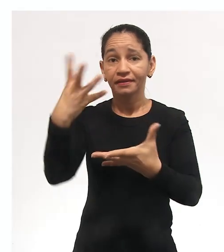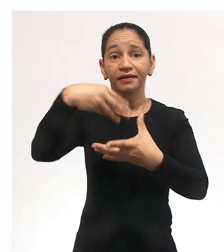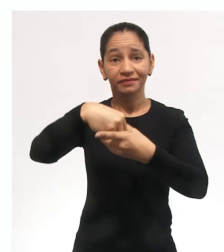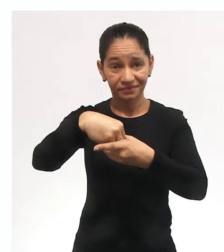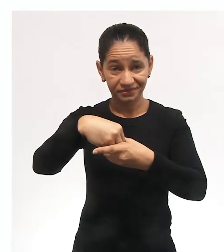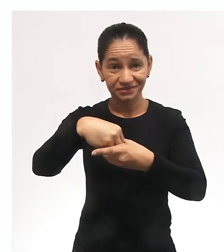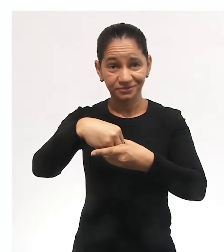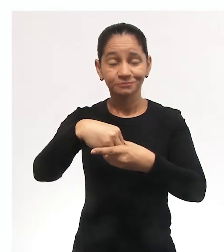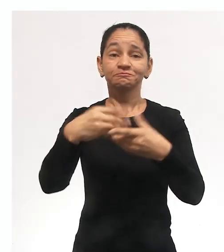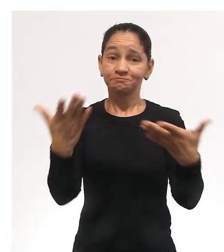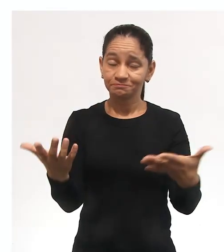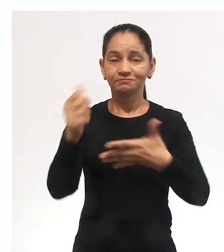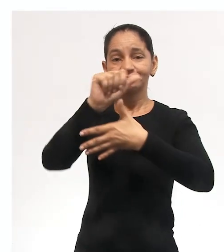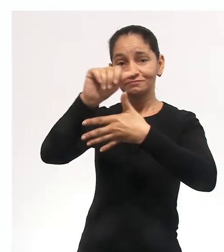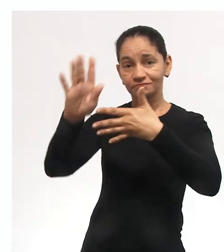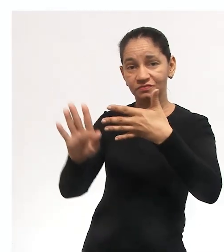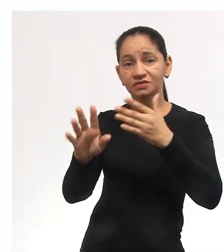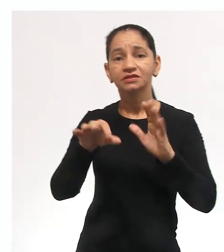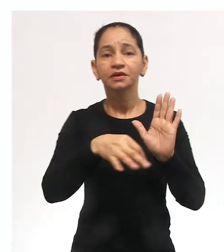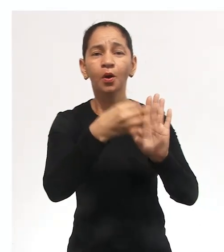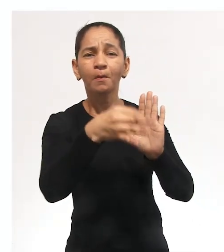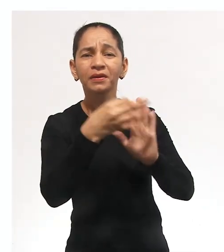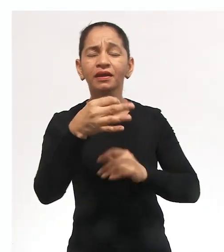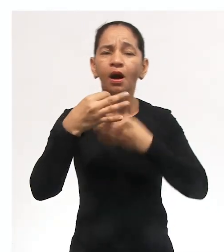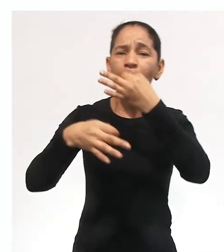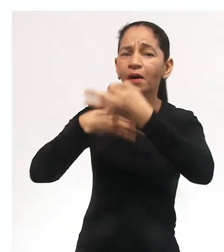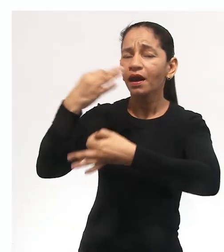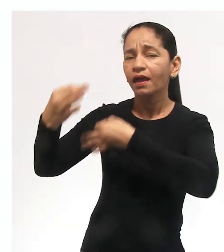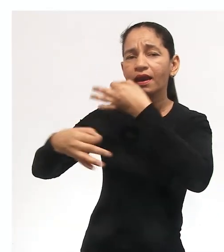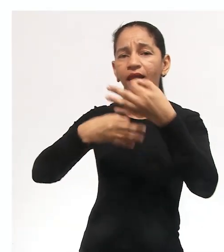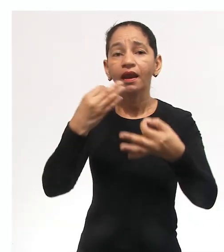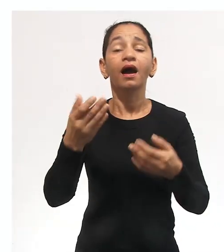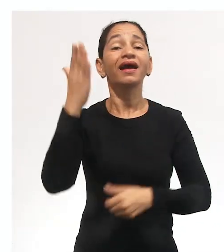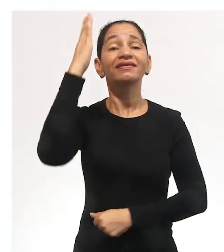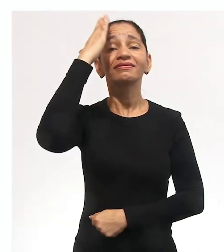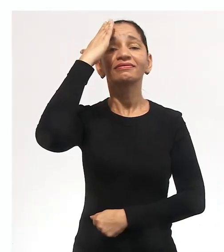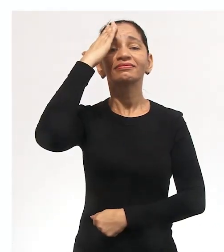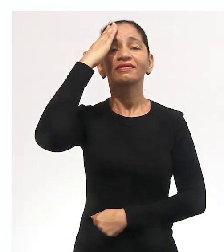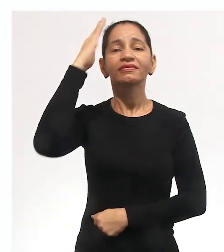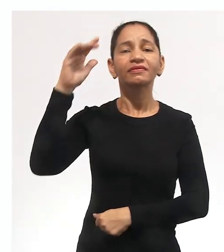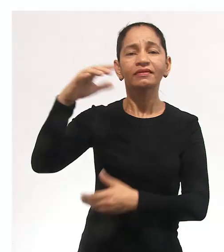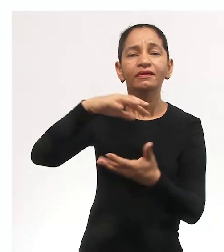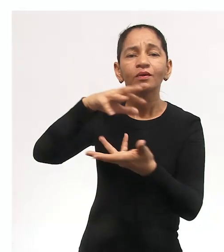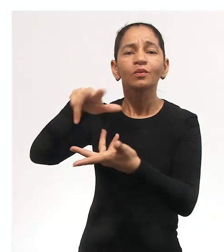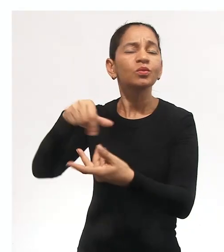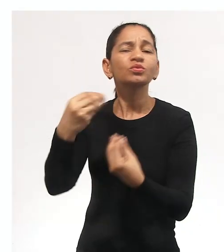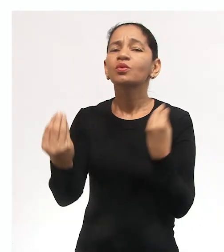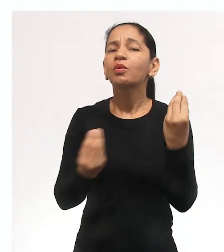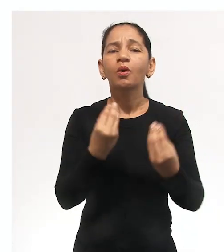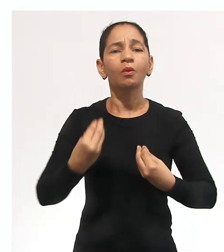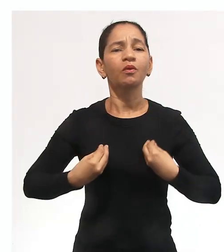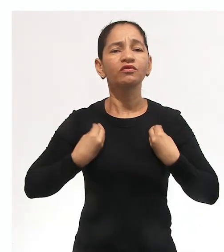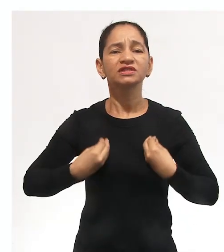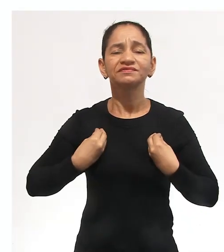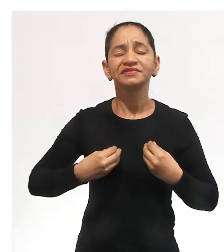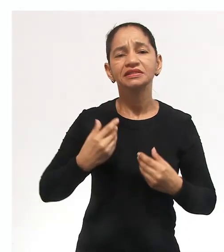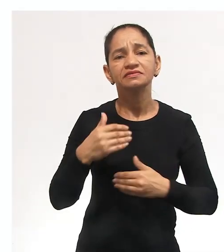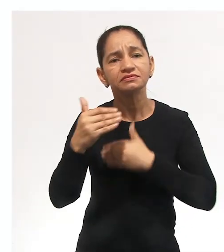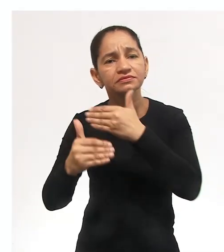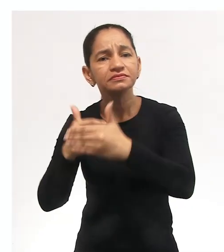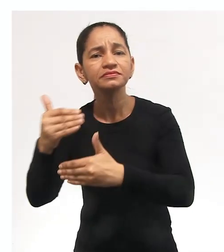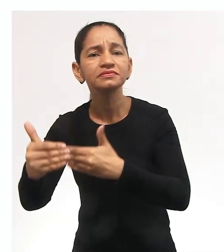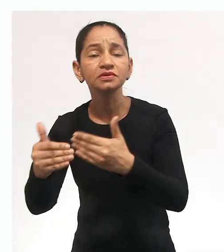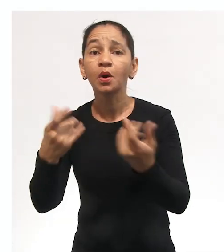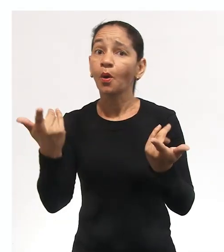A alfabetização crítica, ela vai incluir a interpretação do mundo ao redor. a